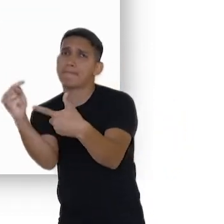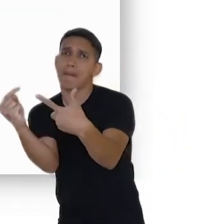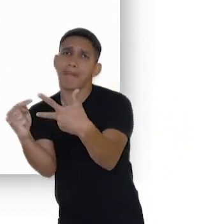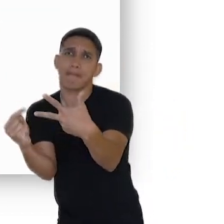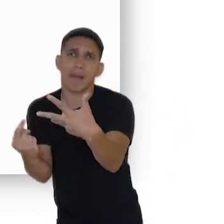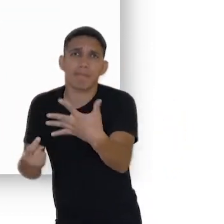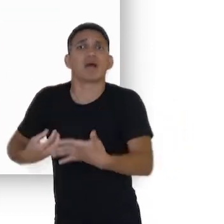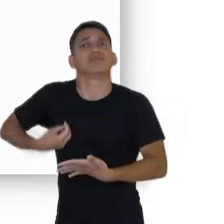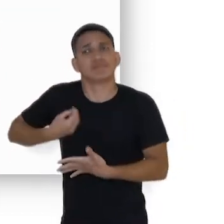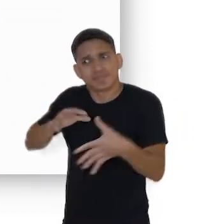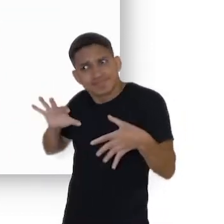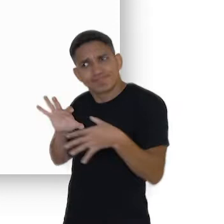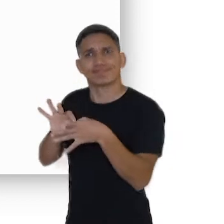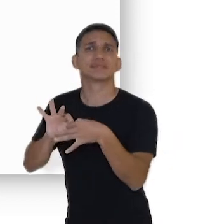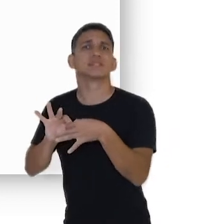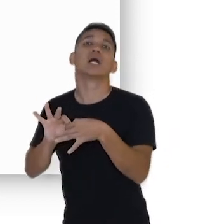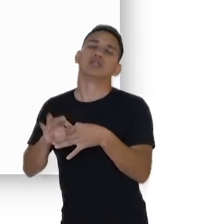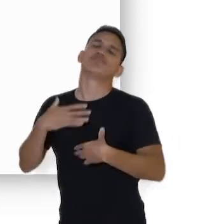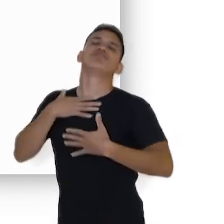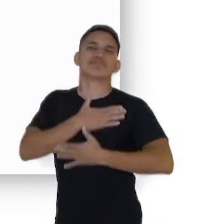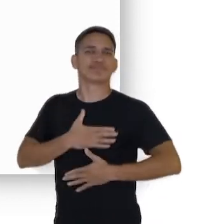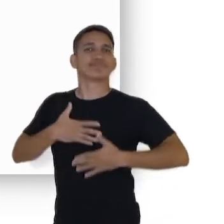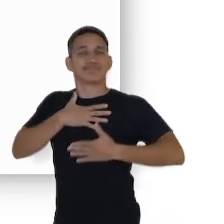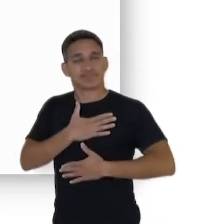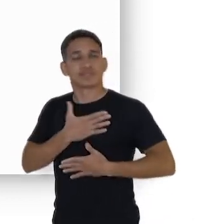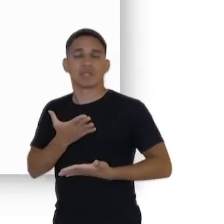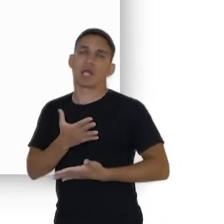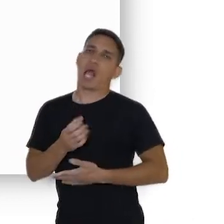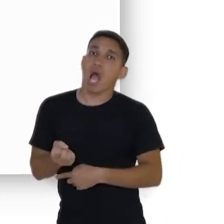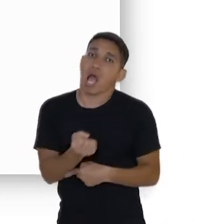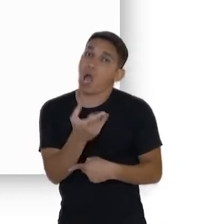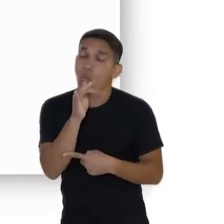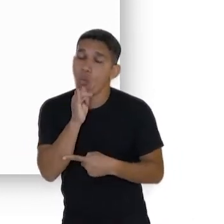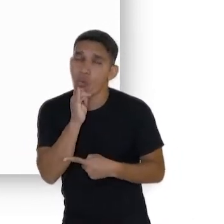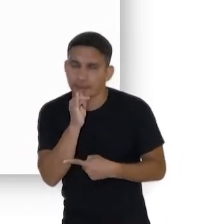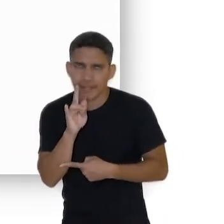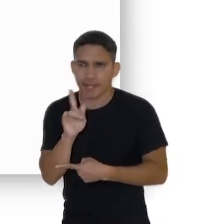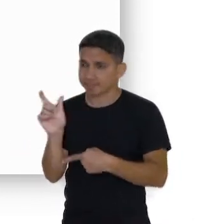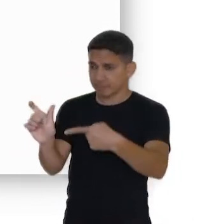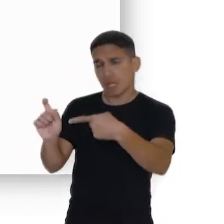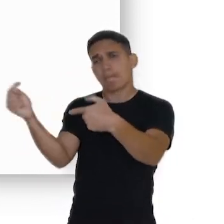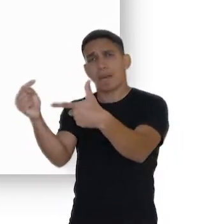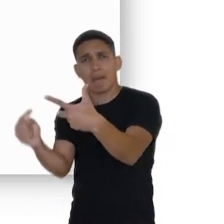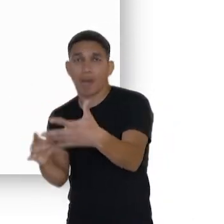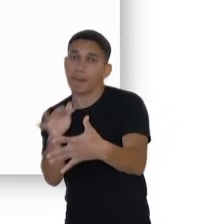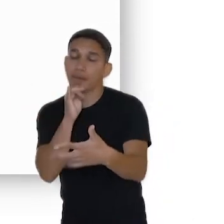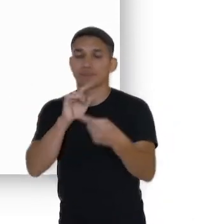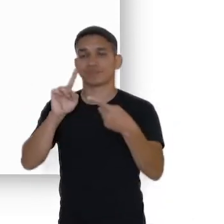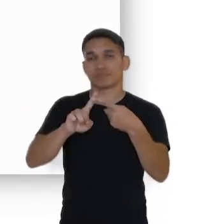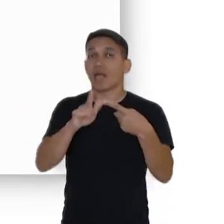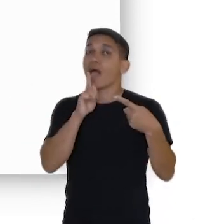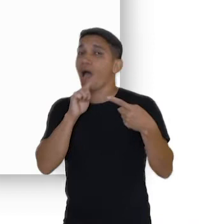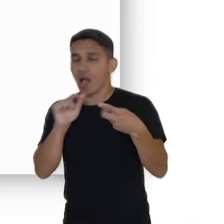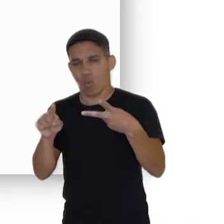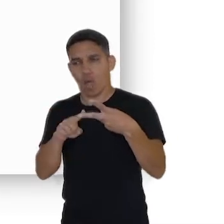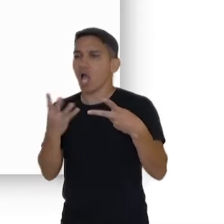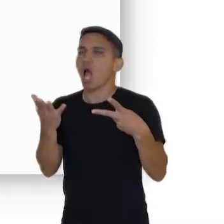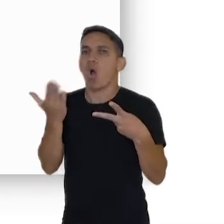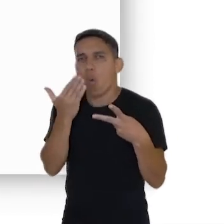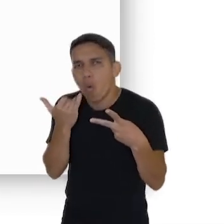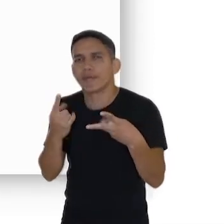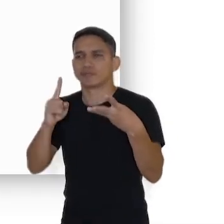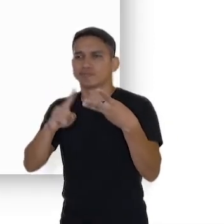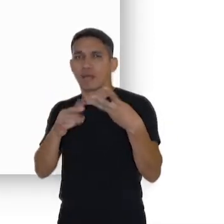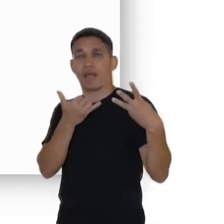sejam essenciais para a vida e o bem-estar dos indivíduos. Alguns exemplos desses itens são água,